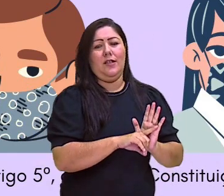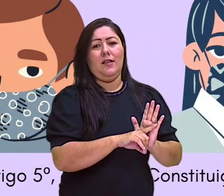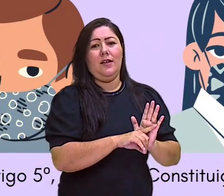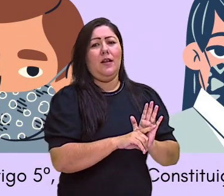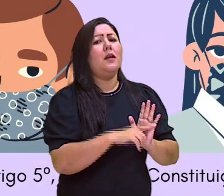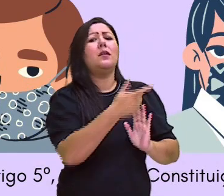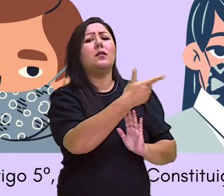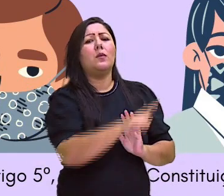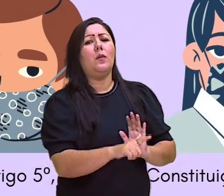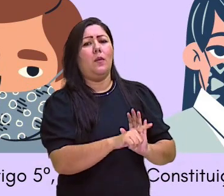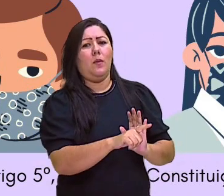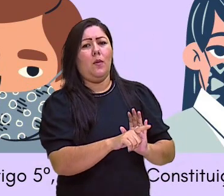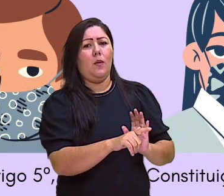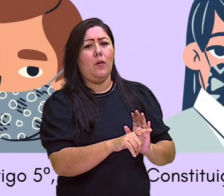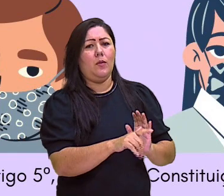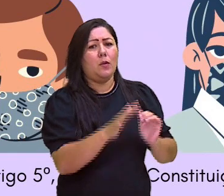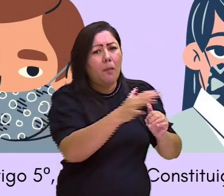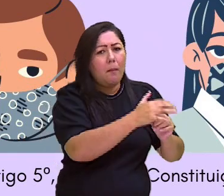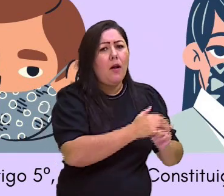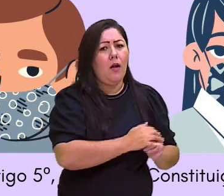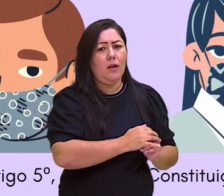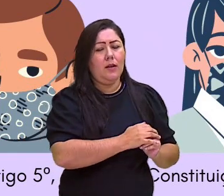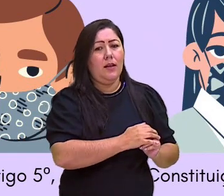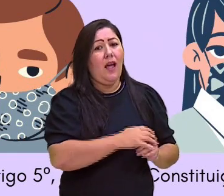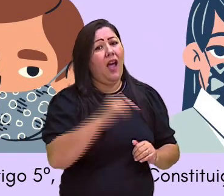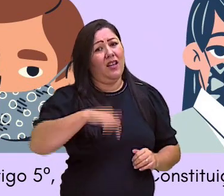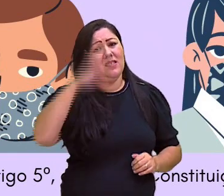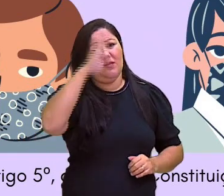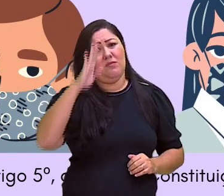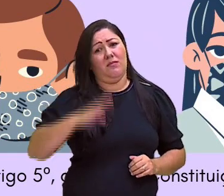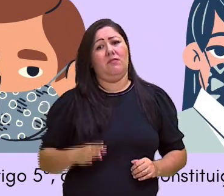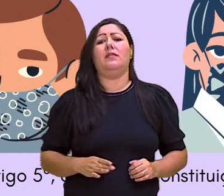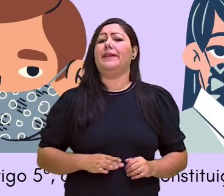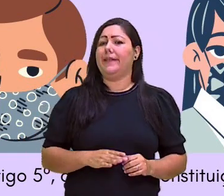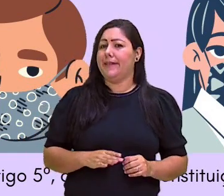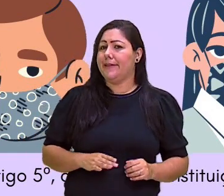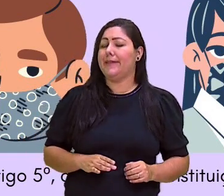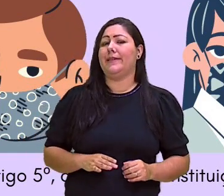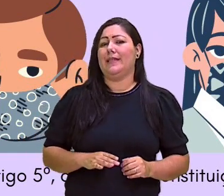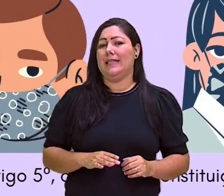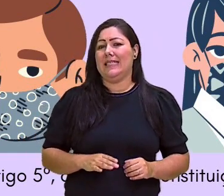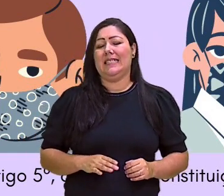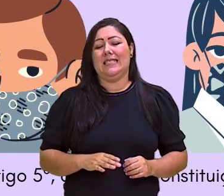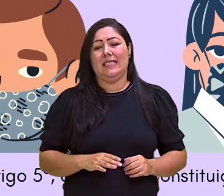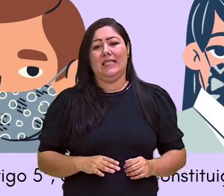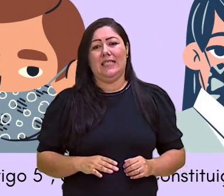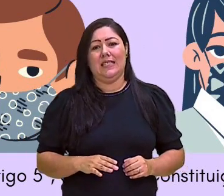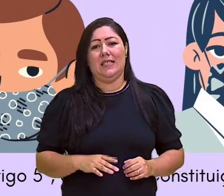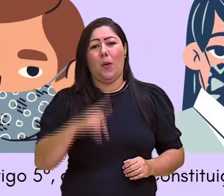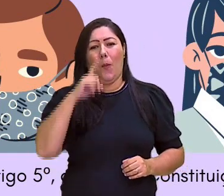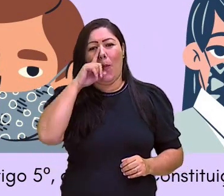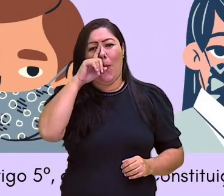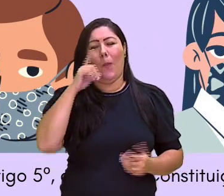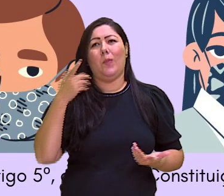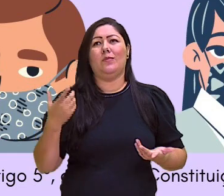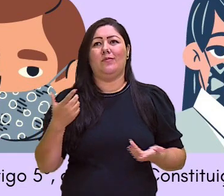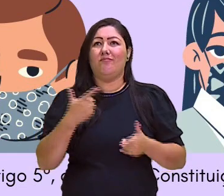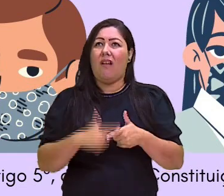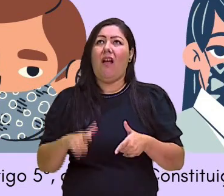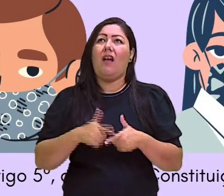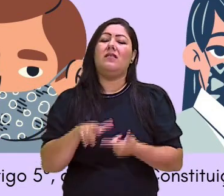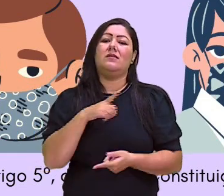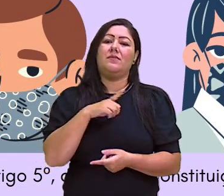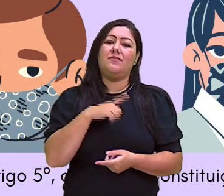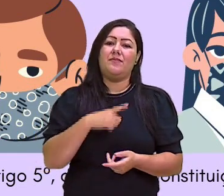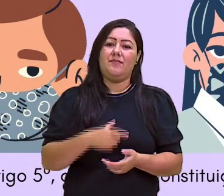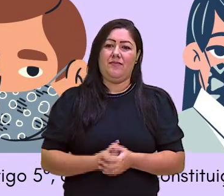Brasil ainda é uma ferida ainda aberta, não só no Brasil, mas no mundo, que tem a ver sobre a tortura. O